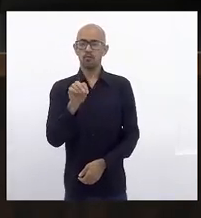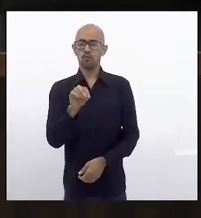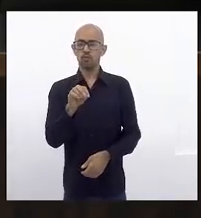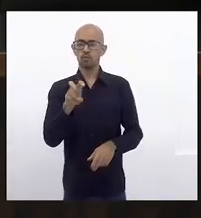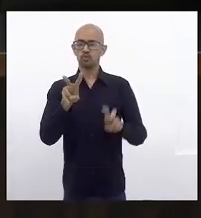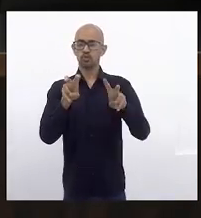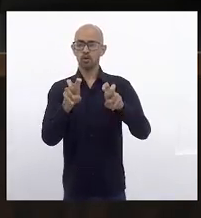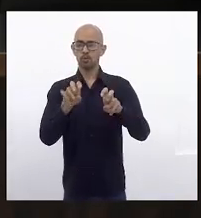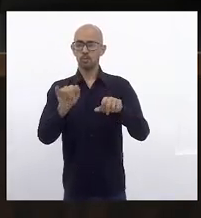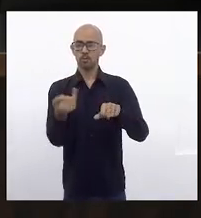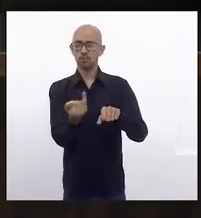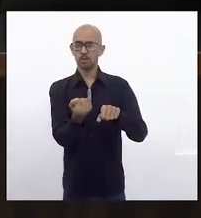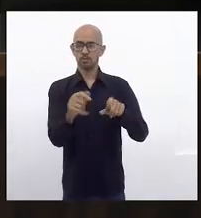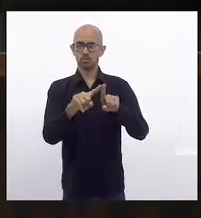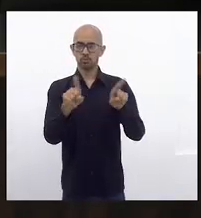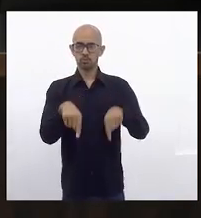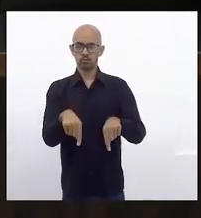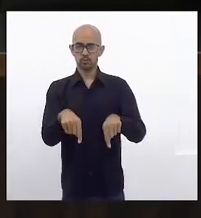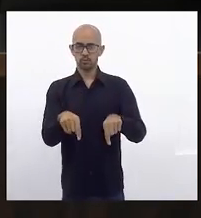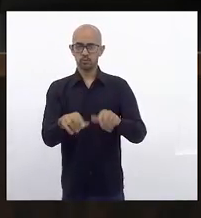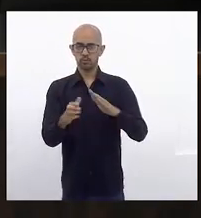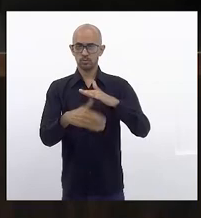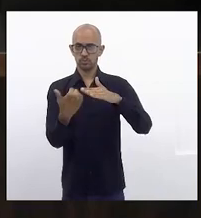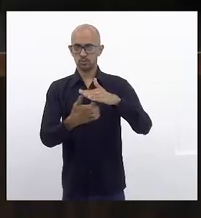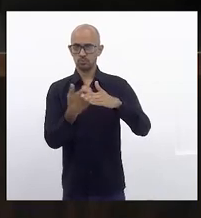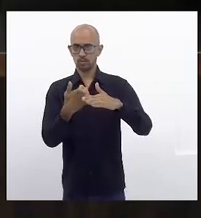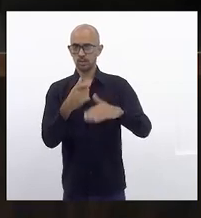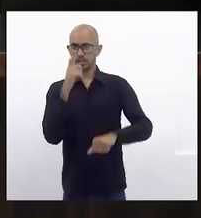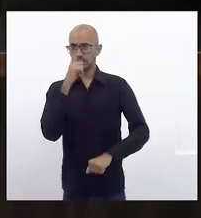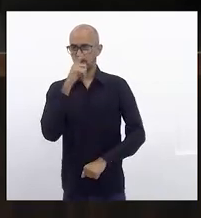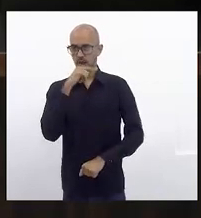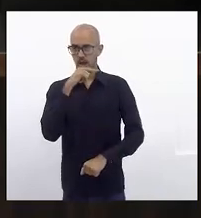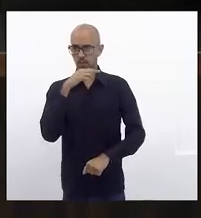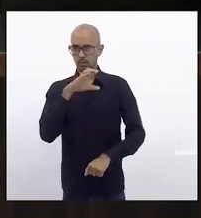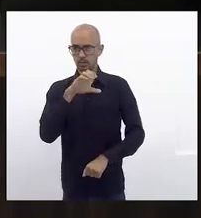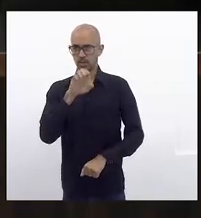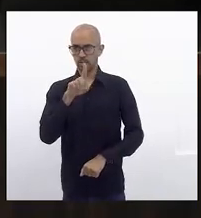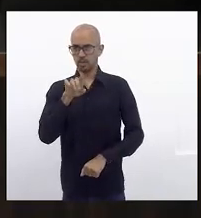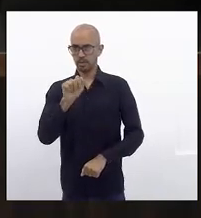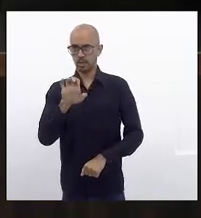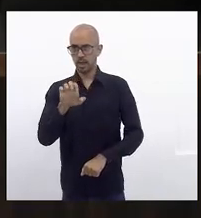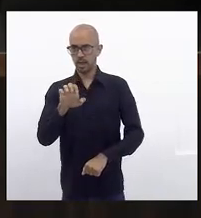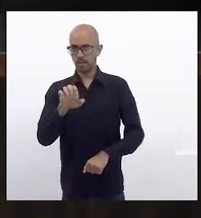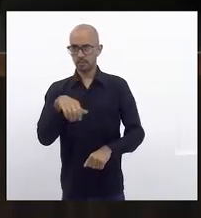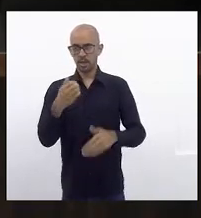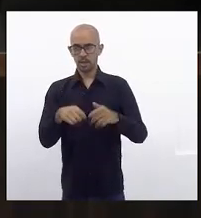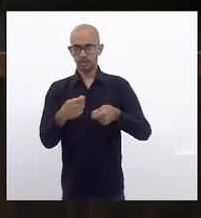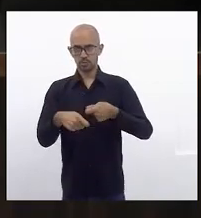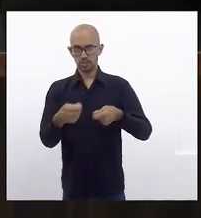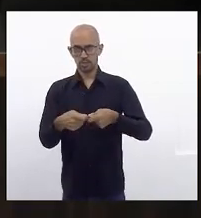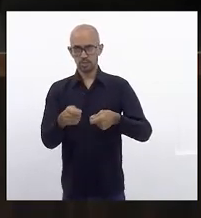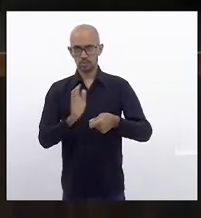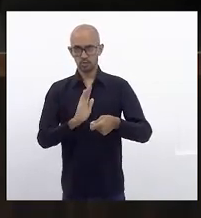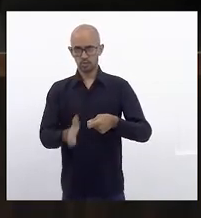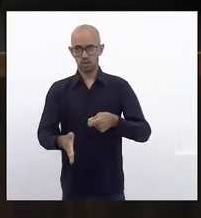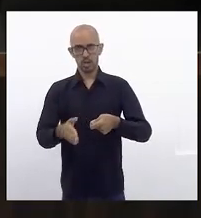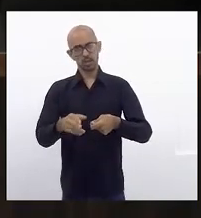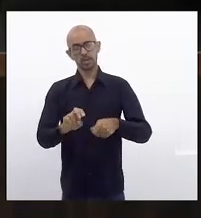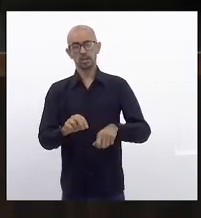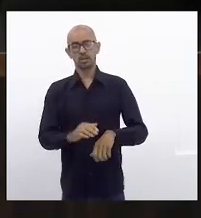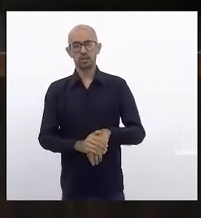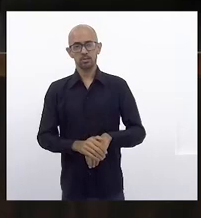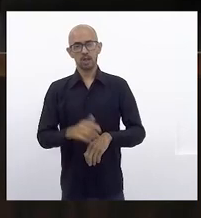aproveitamento dos empregados públicos da Companhia Estadual de Água e Esgoto do Rio de Janeiro, SEDAI, pela administração direta e indireta do Estado do Rio de Janeiro e da outras